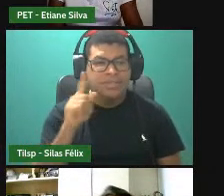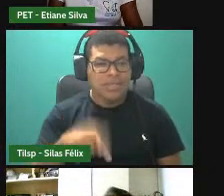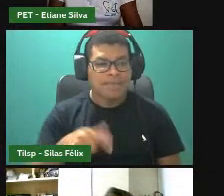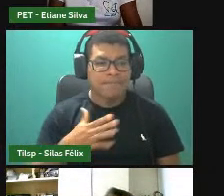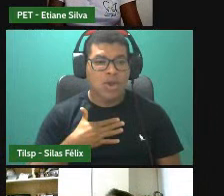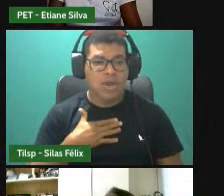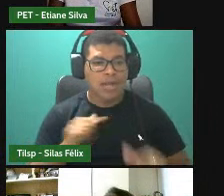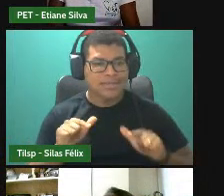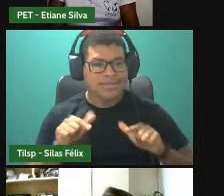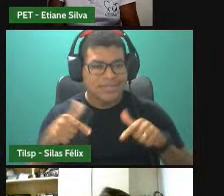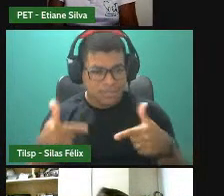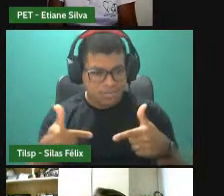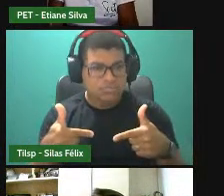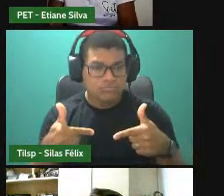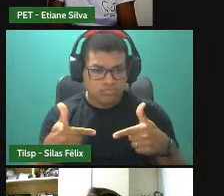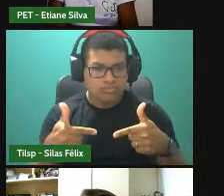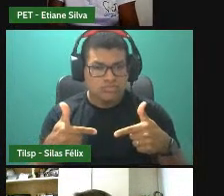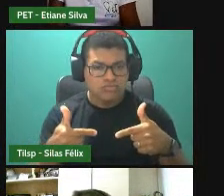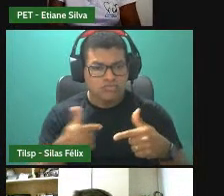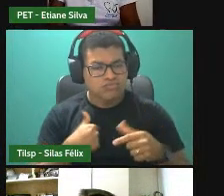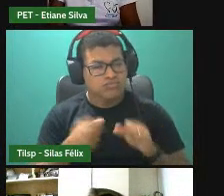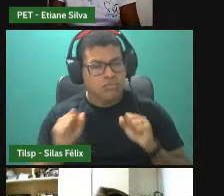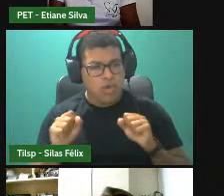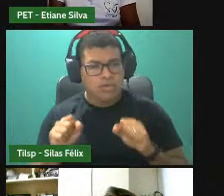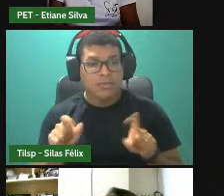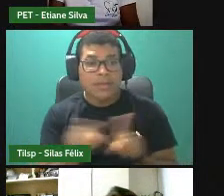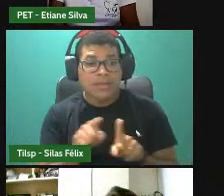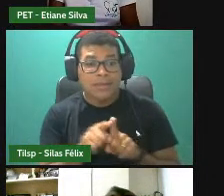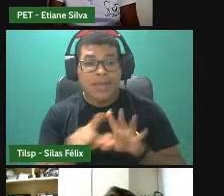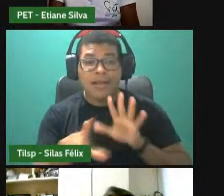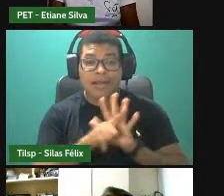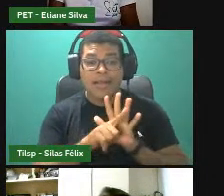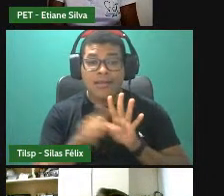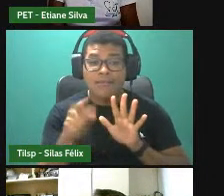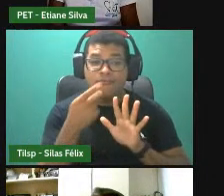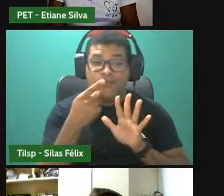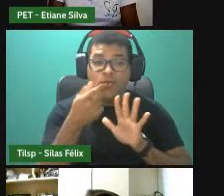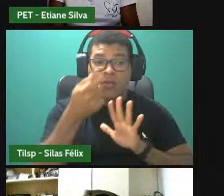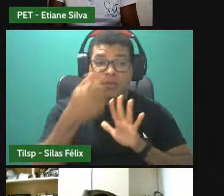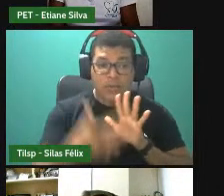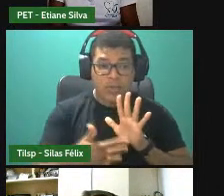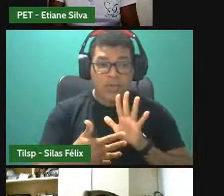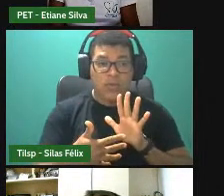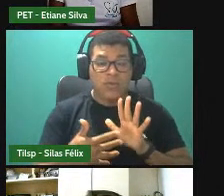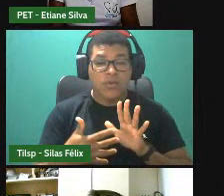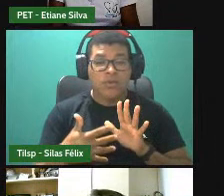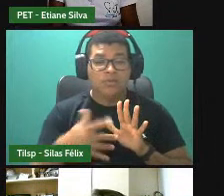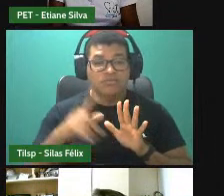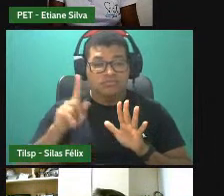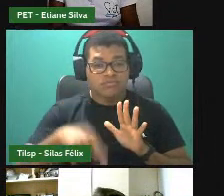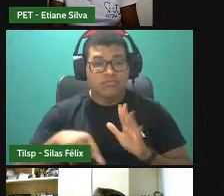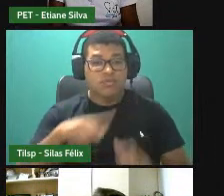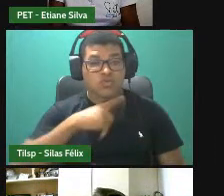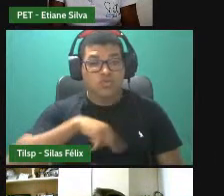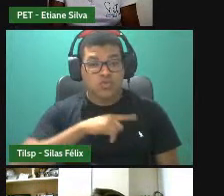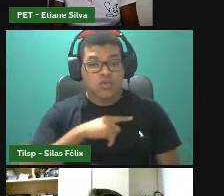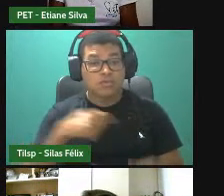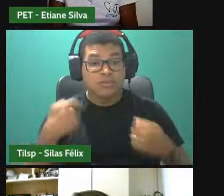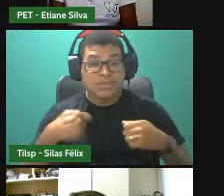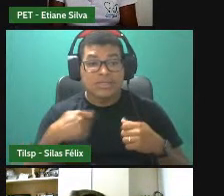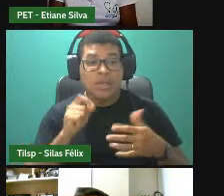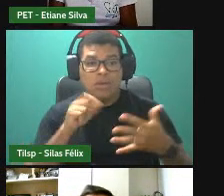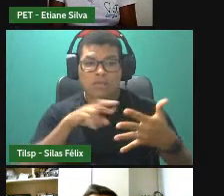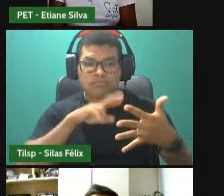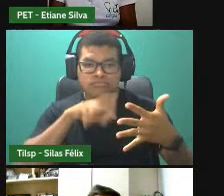odontológicos, então o cirurgião dentista pode praticá-los, mas a própria lei, ela traz para a gente a competência ali de a gente proceder à perícia